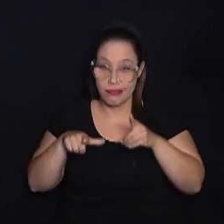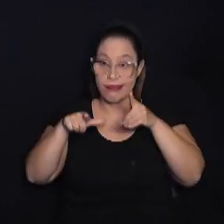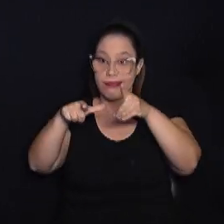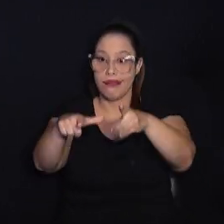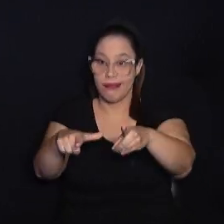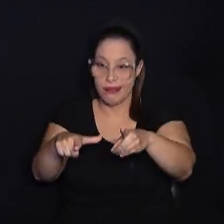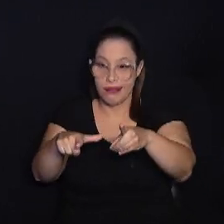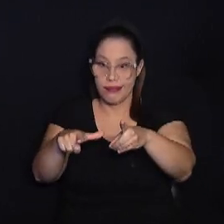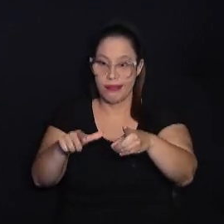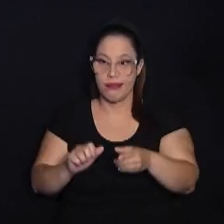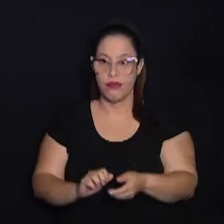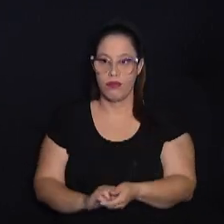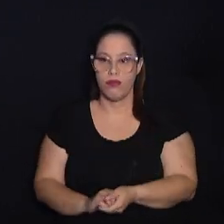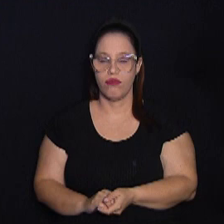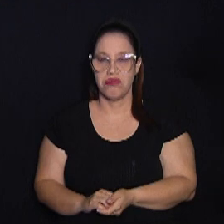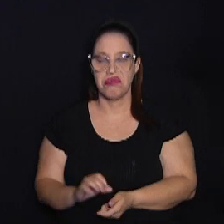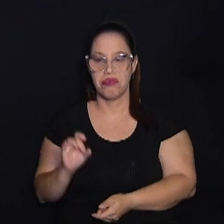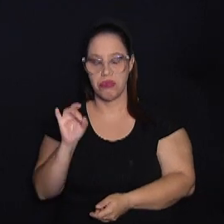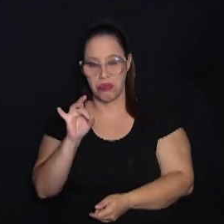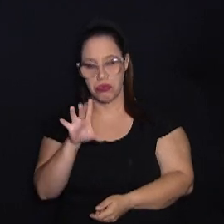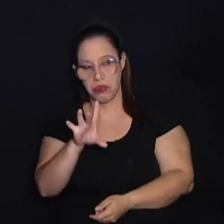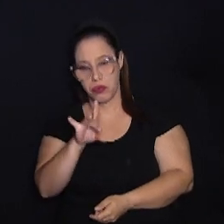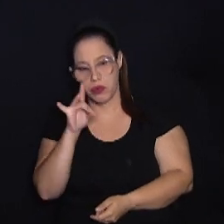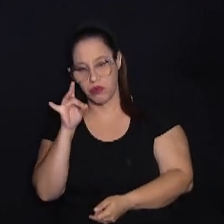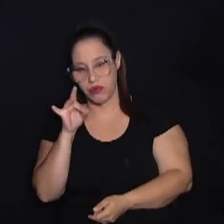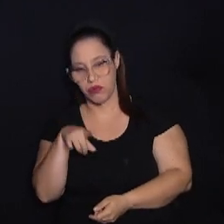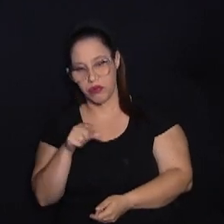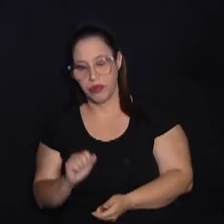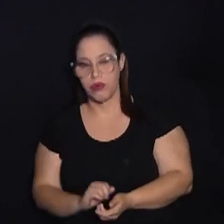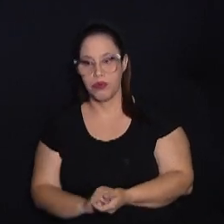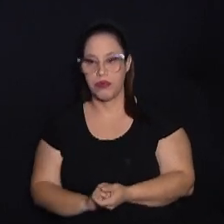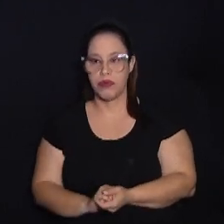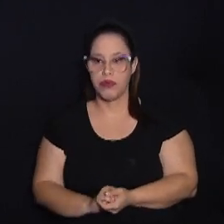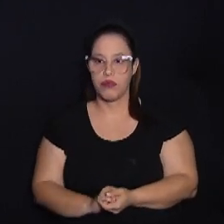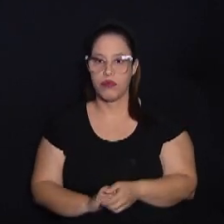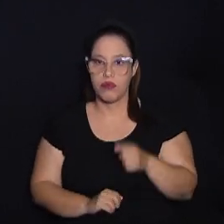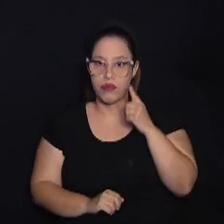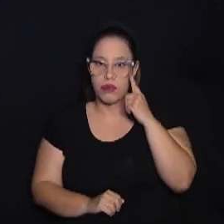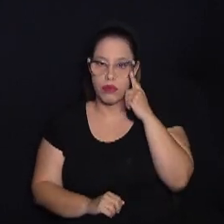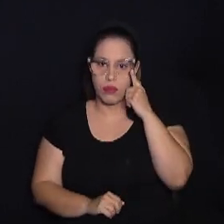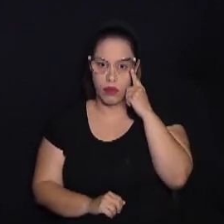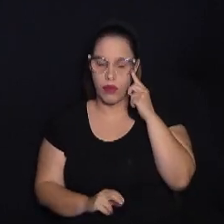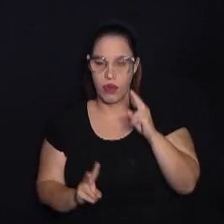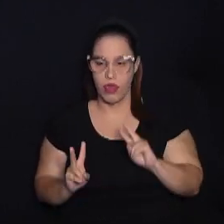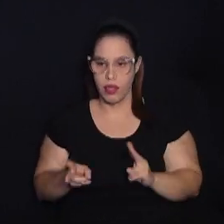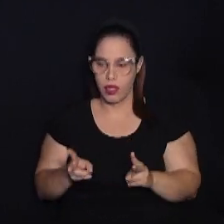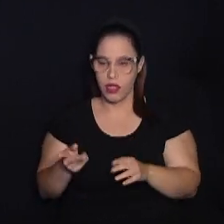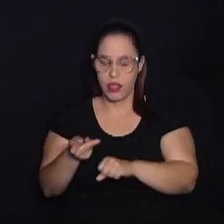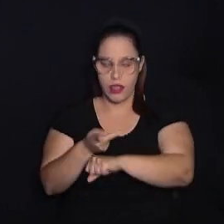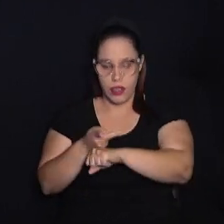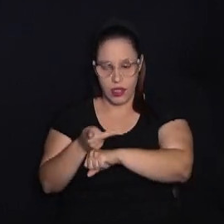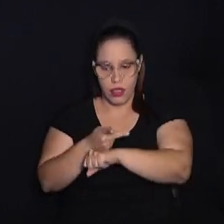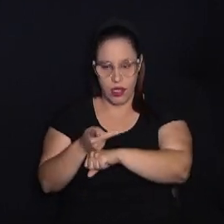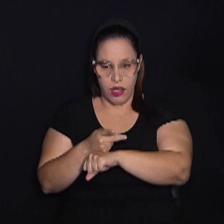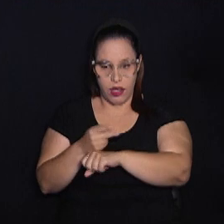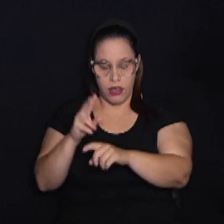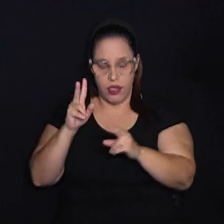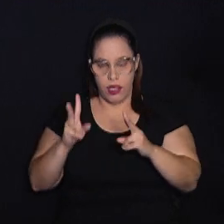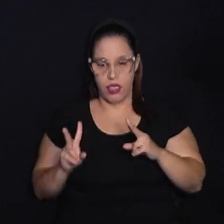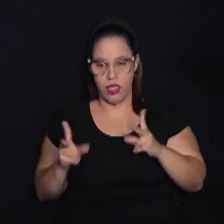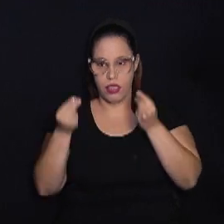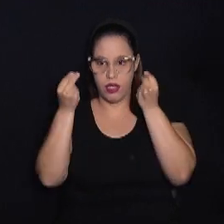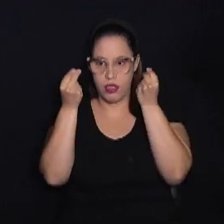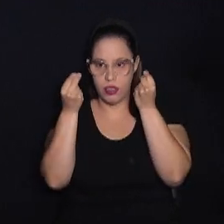Ramaciotti, por indicação aqui da entidade. A gente sempre procura valorizar